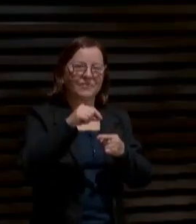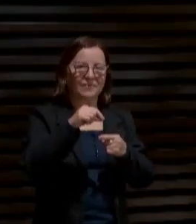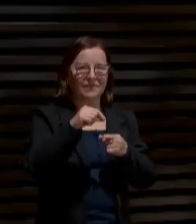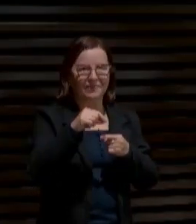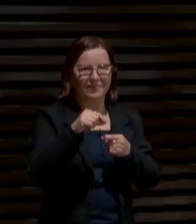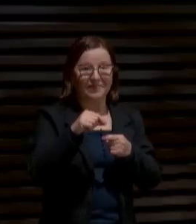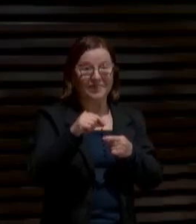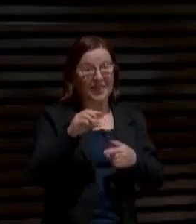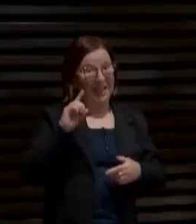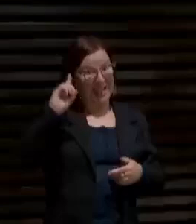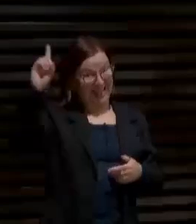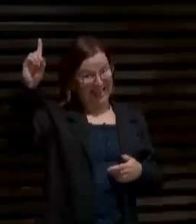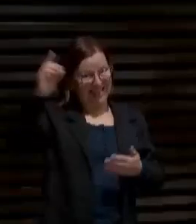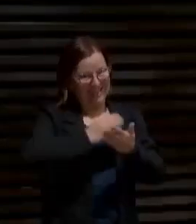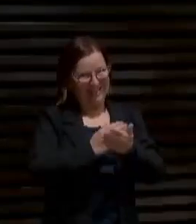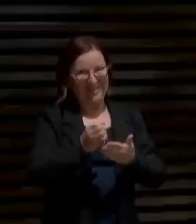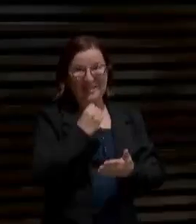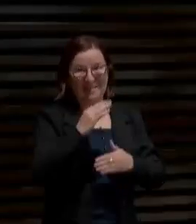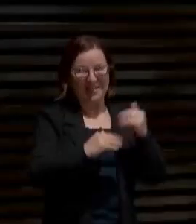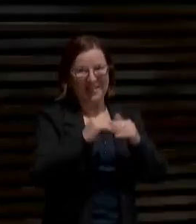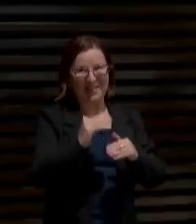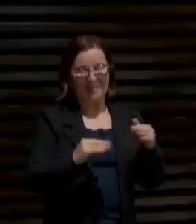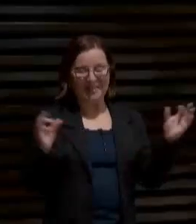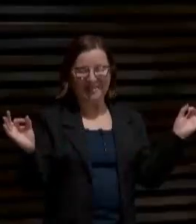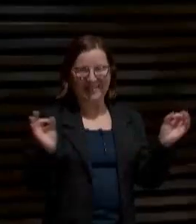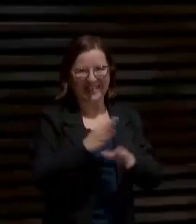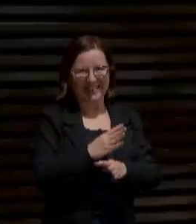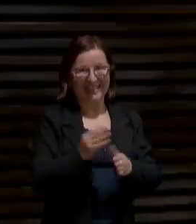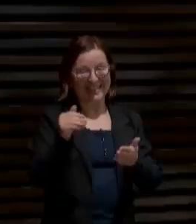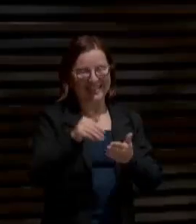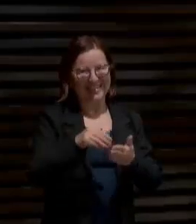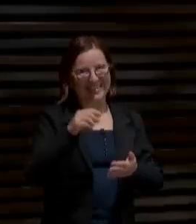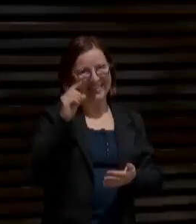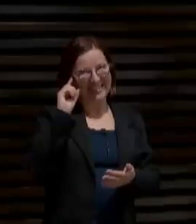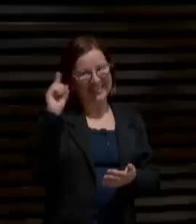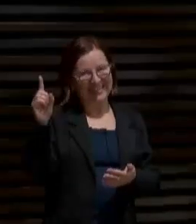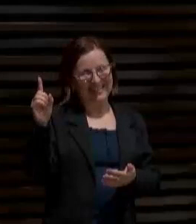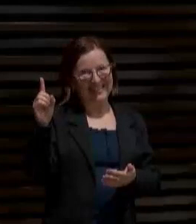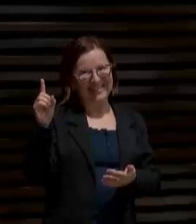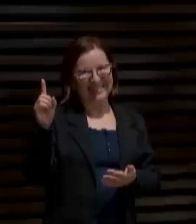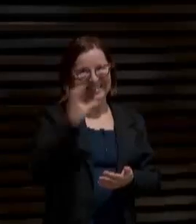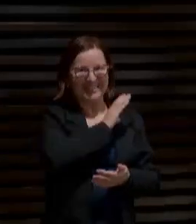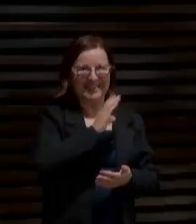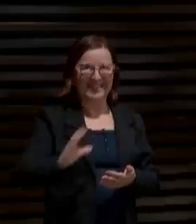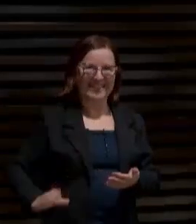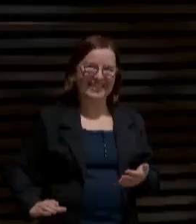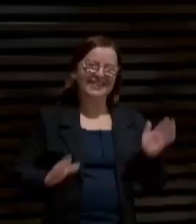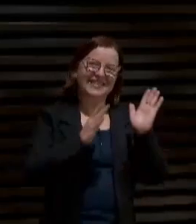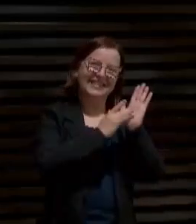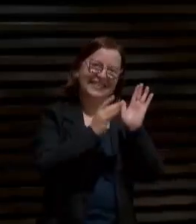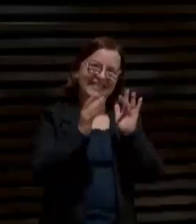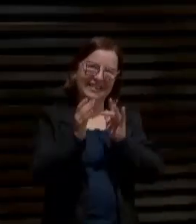que começou a boa obra há de completá-la até o dia de cristo jesus